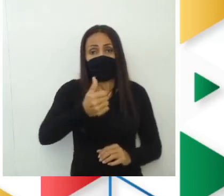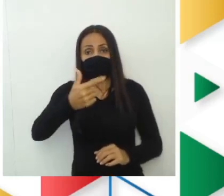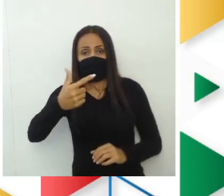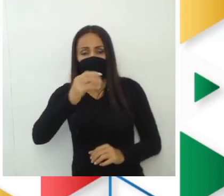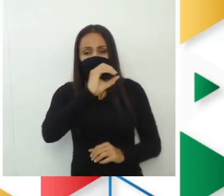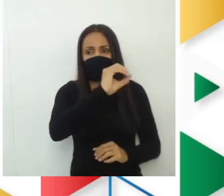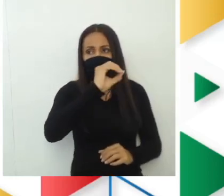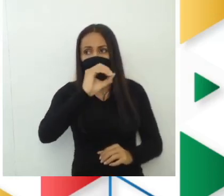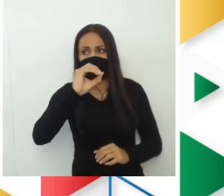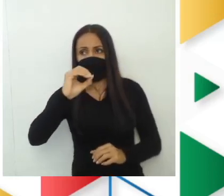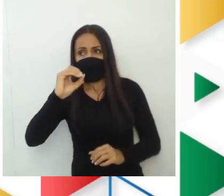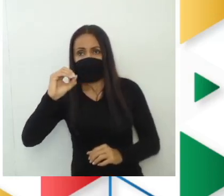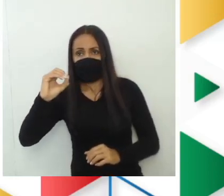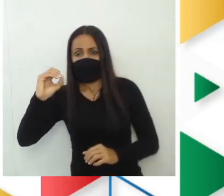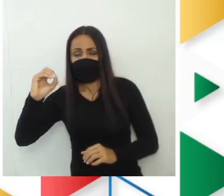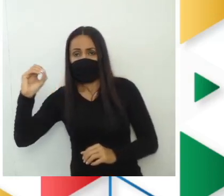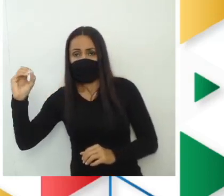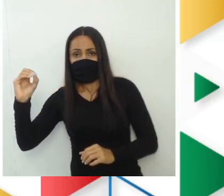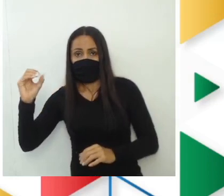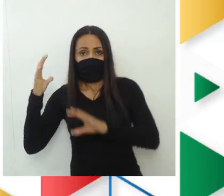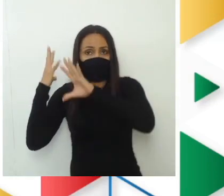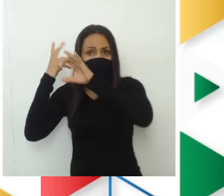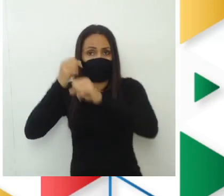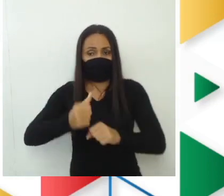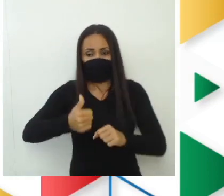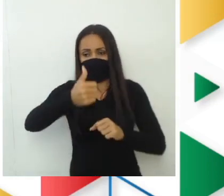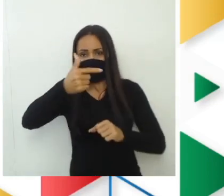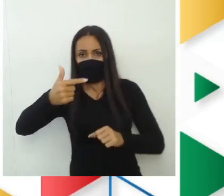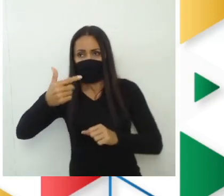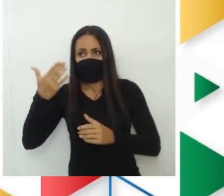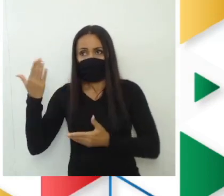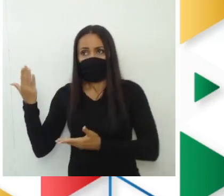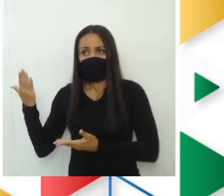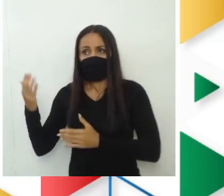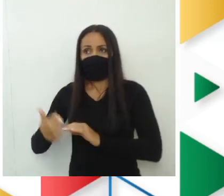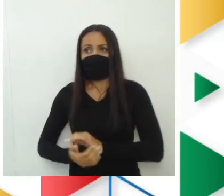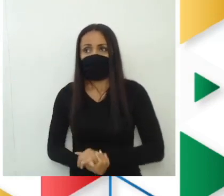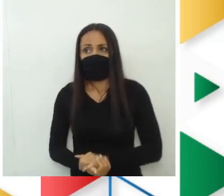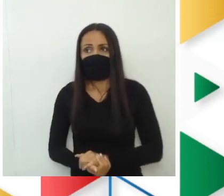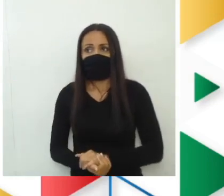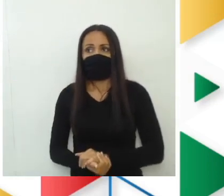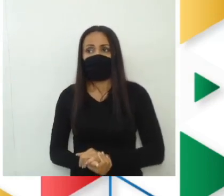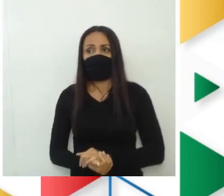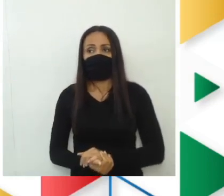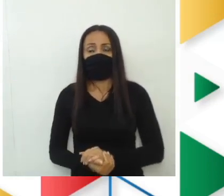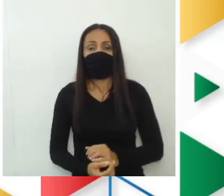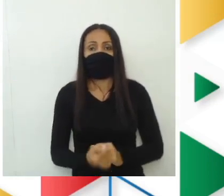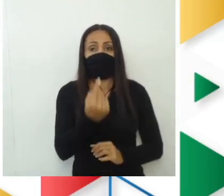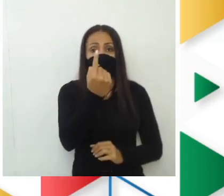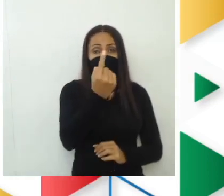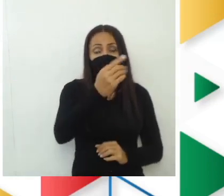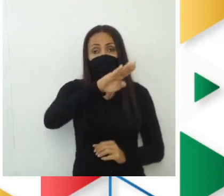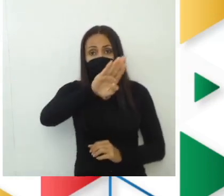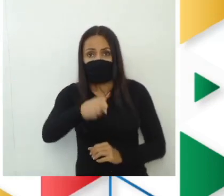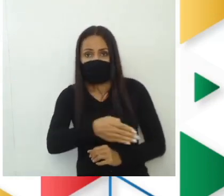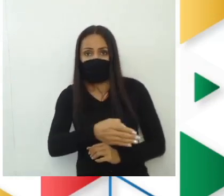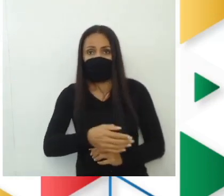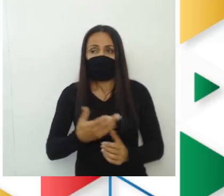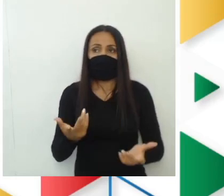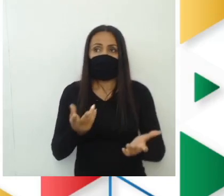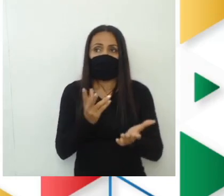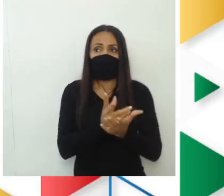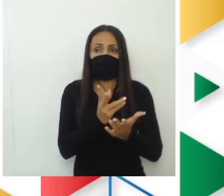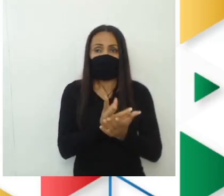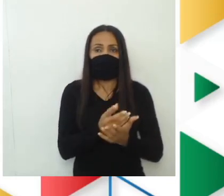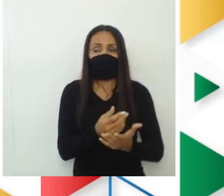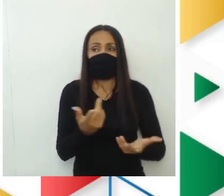de 1 milhão de milhões. Agora nós vamos ver mil de milhão. 1 bilhão é mesmo que 1.000